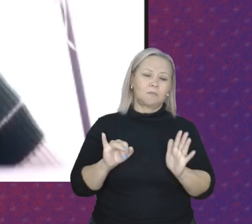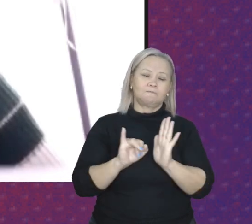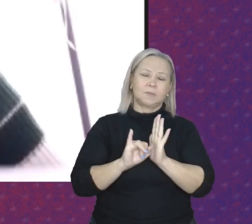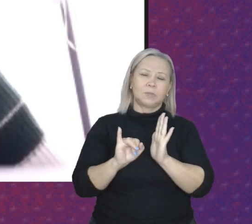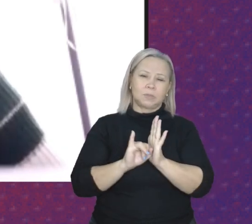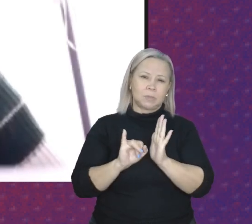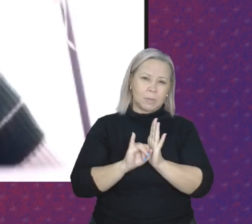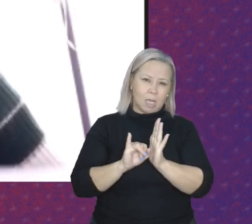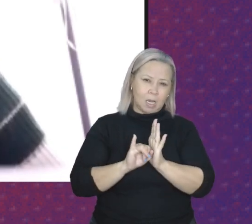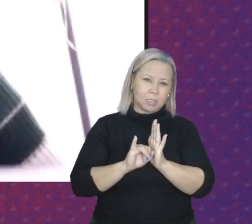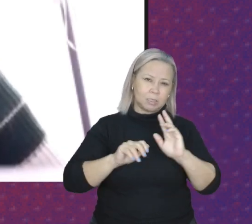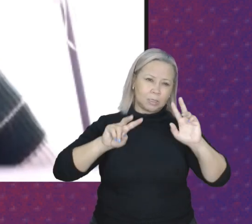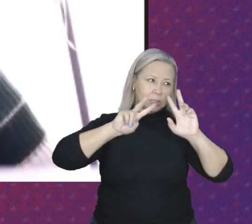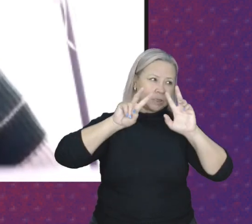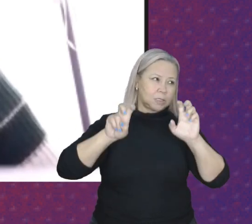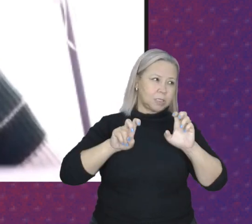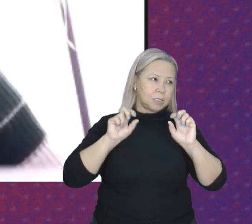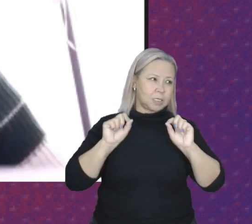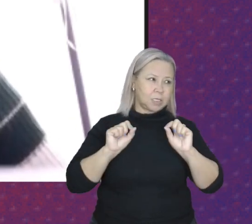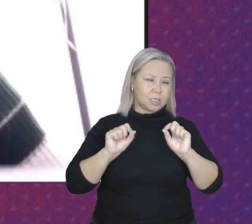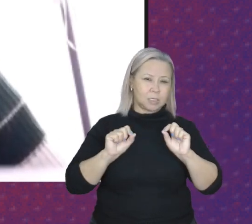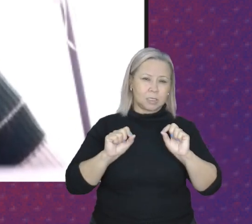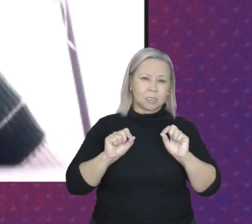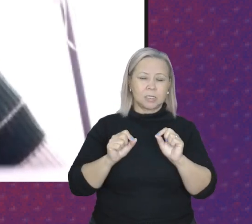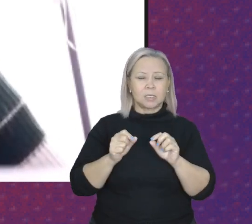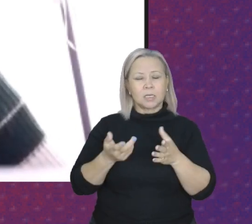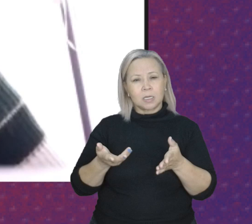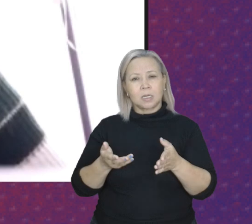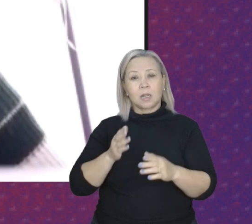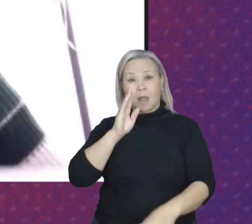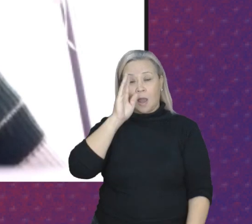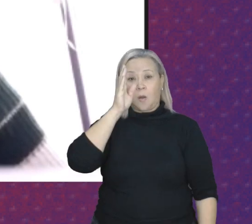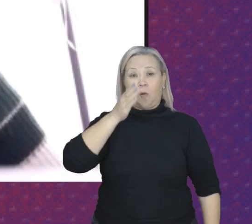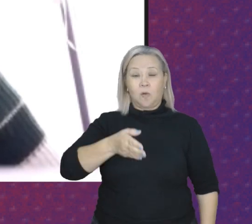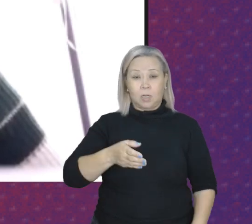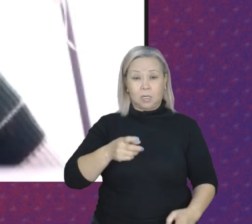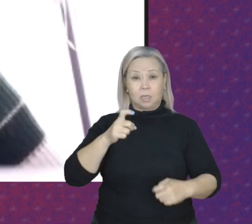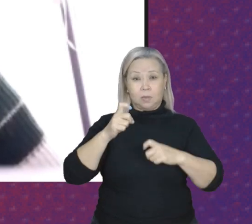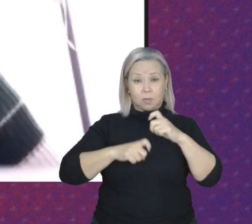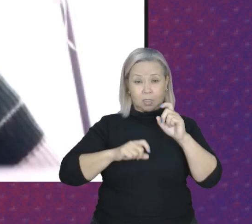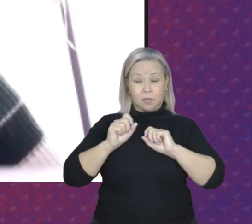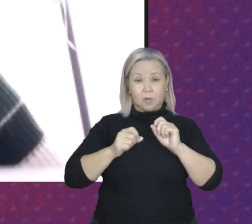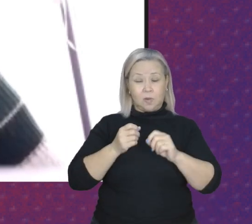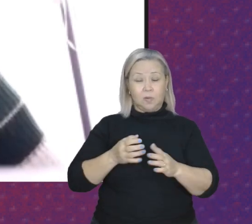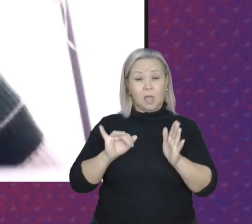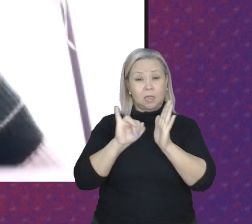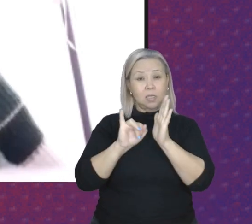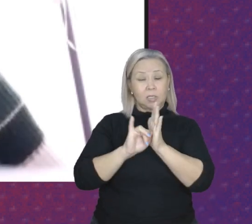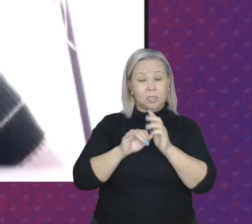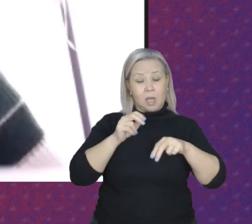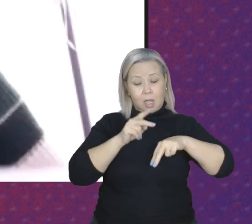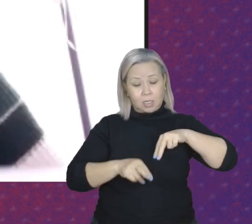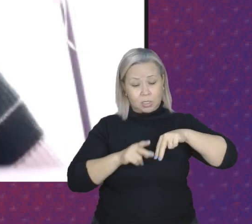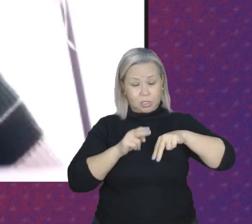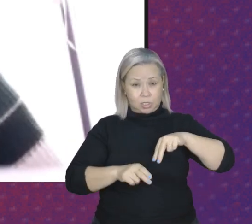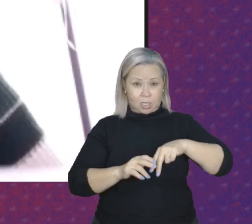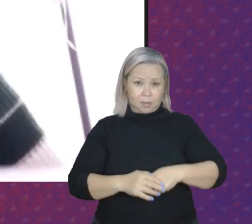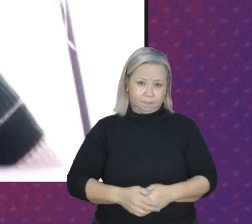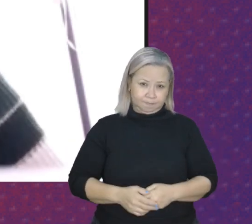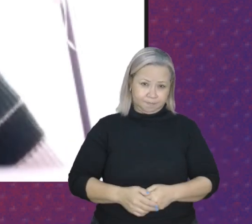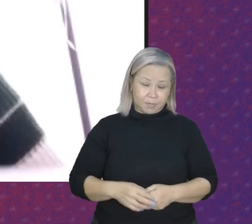identitária, a questão da orientação sexual e da identidade de gênero como um pressuposto de representatividade